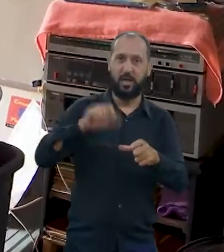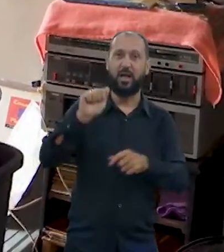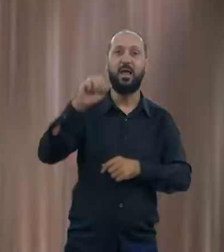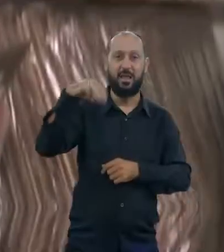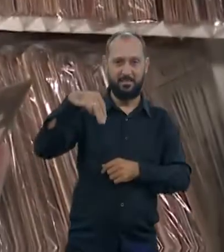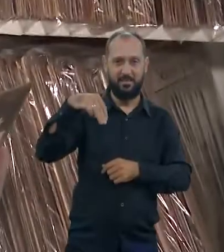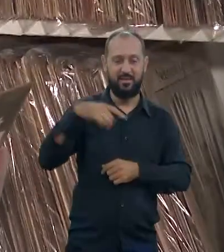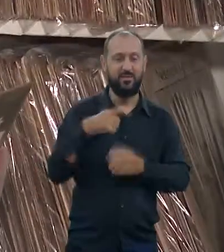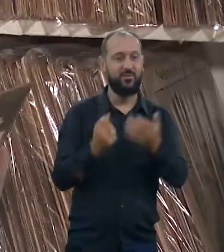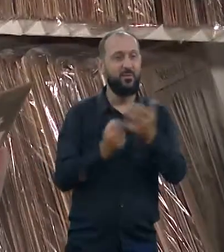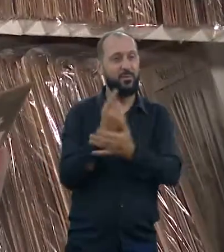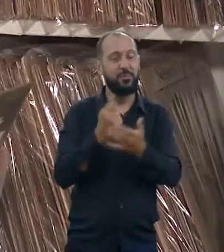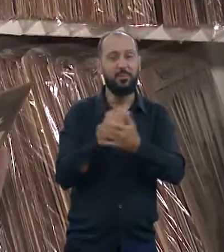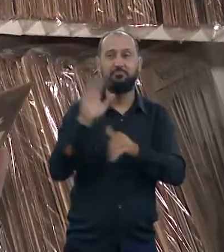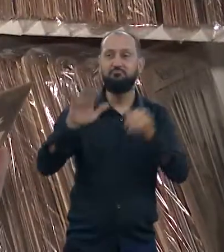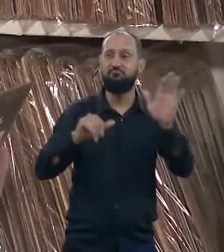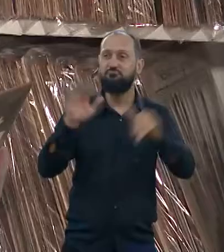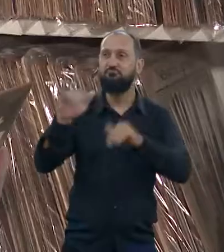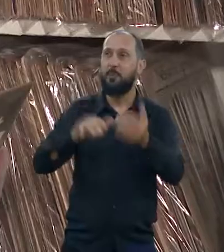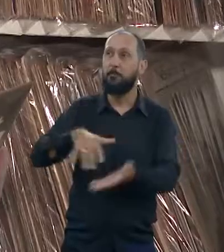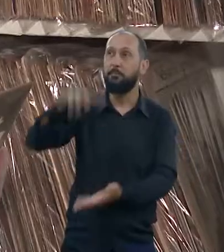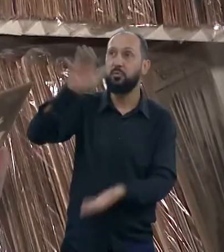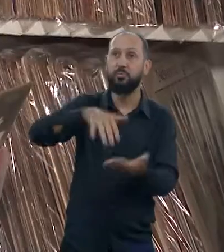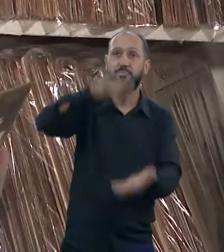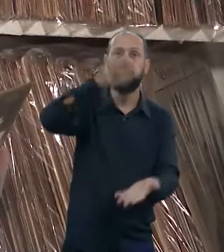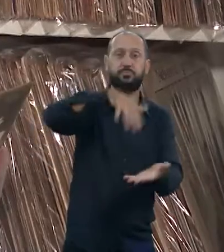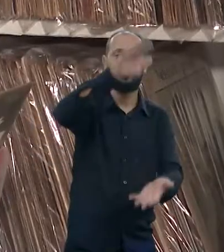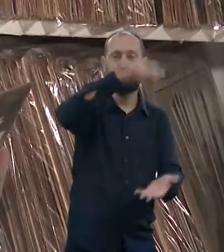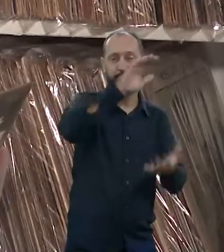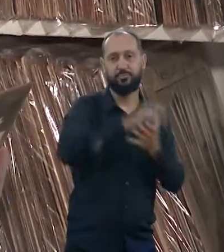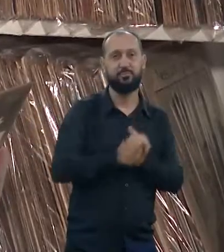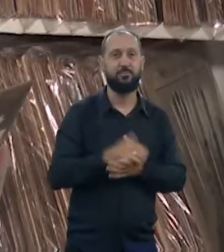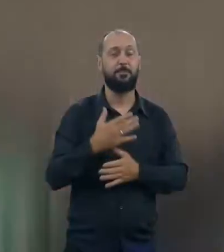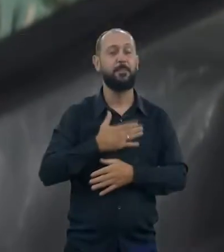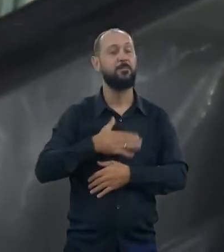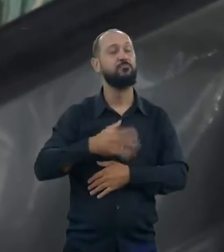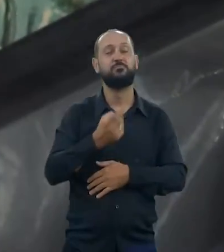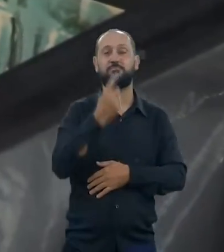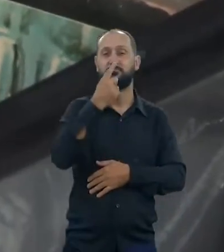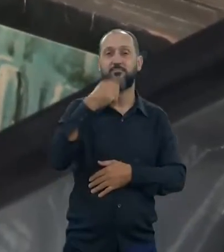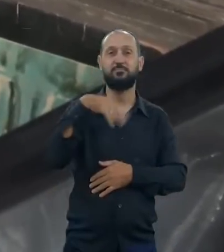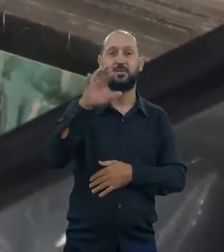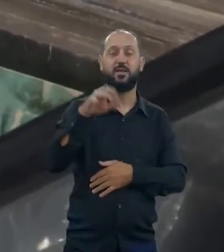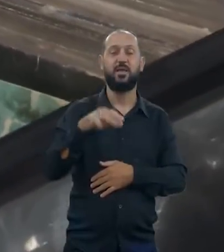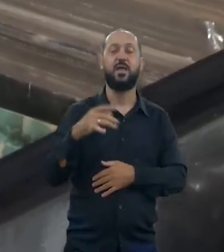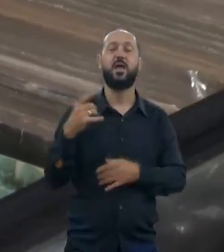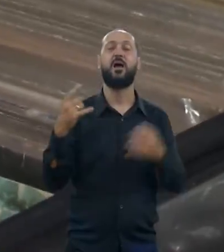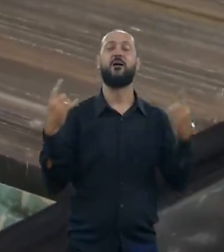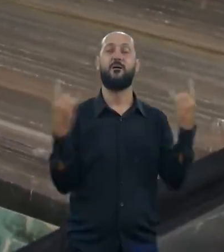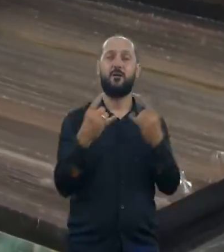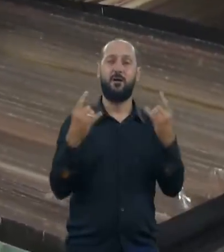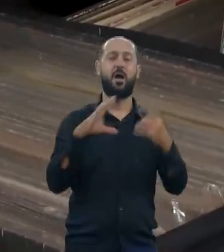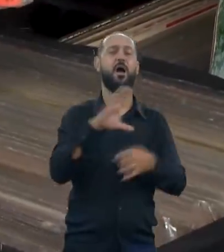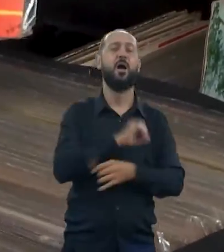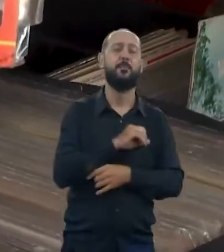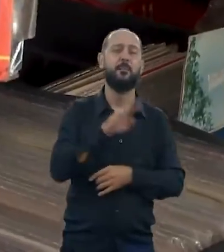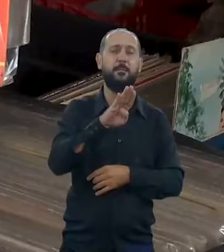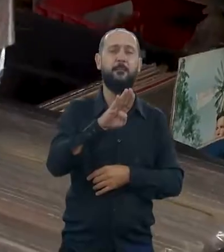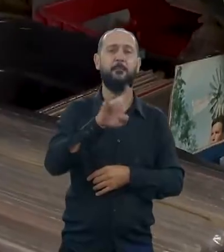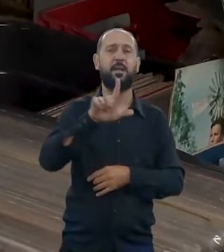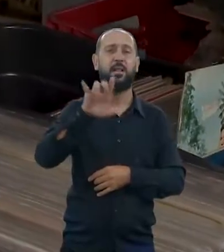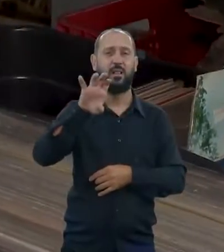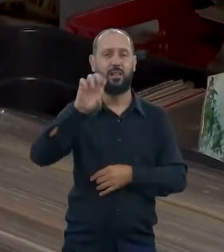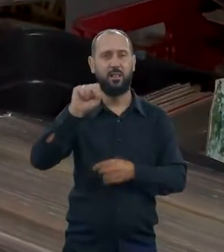rádios AMs e fui adquirindo essa grande coleção. Os meus preferidos são o rock. Eu gosto